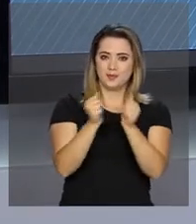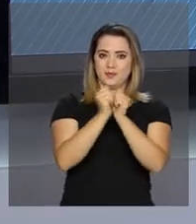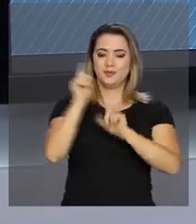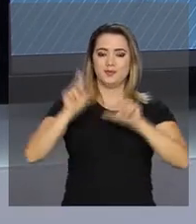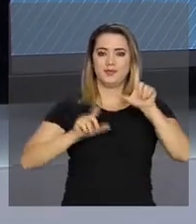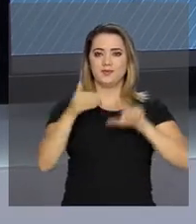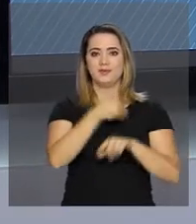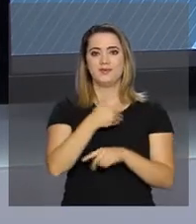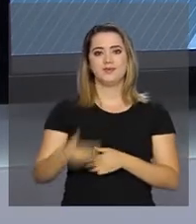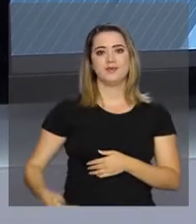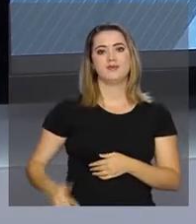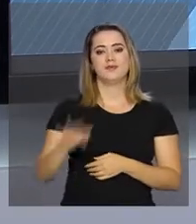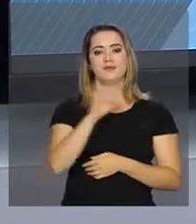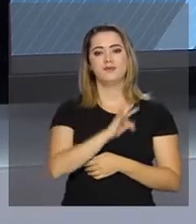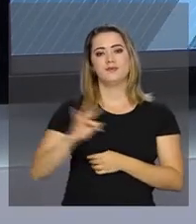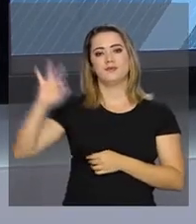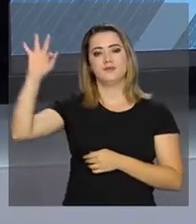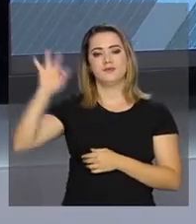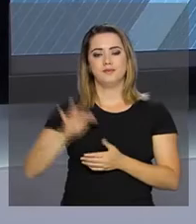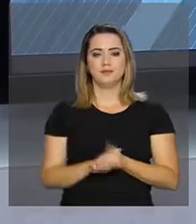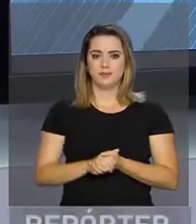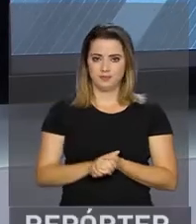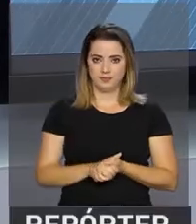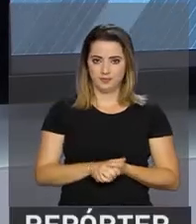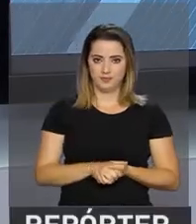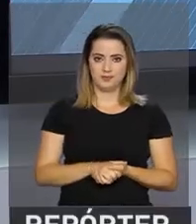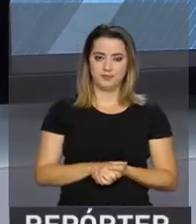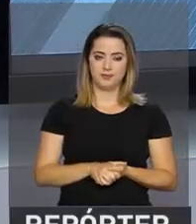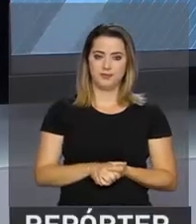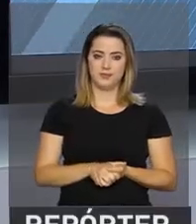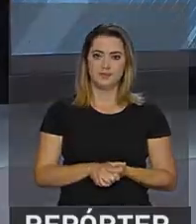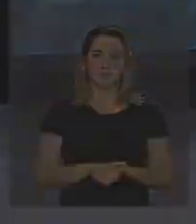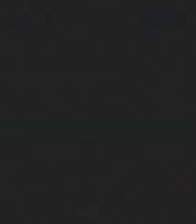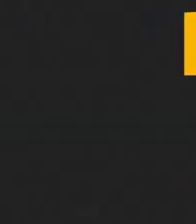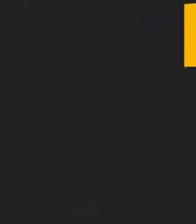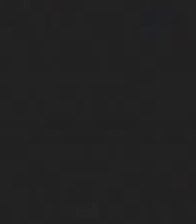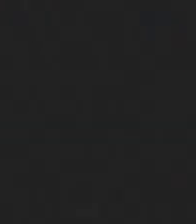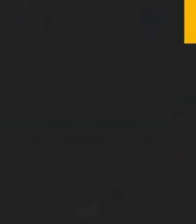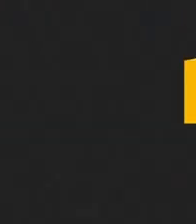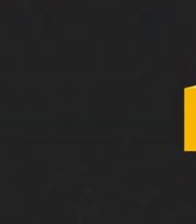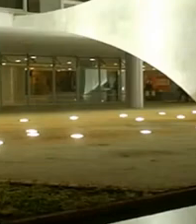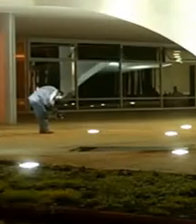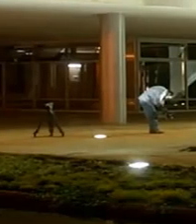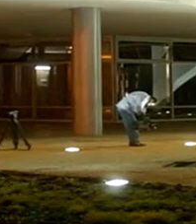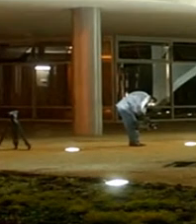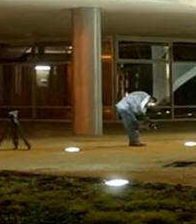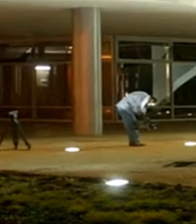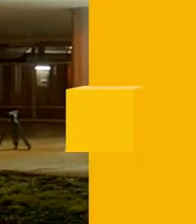continue com a gente na NBR, a TV do Governo Federal.